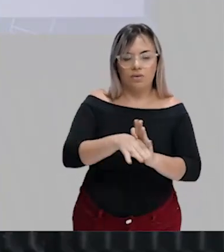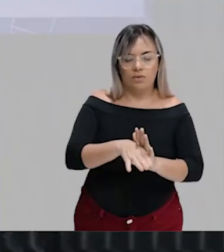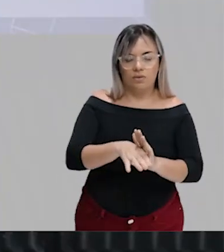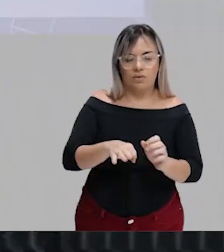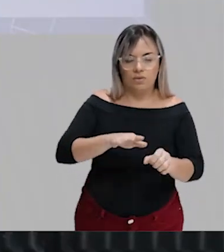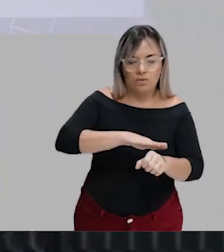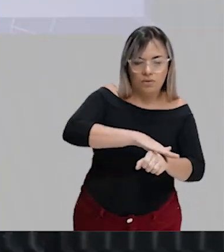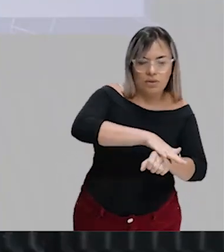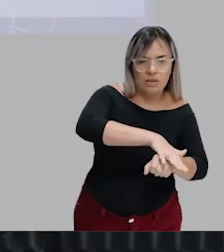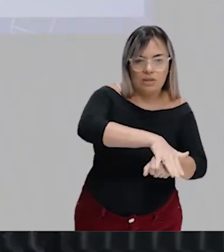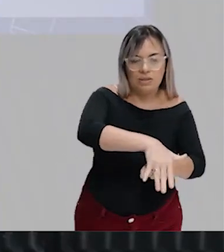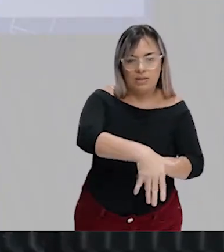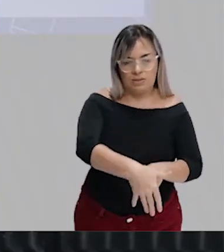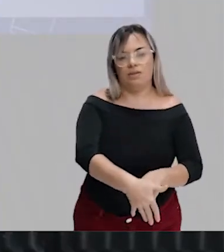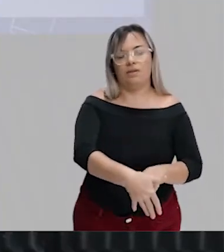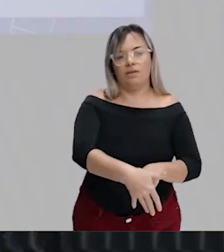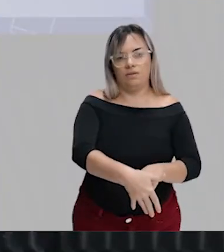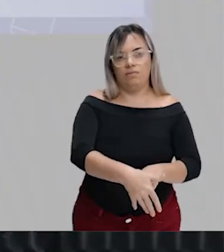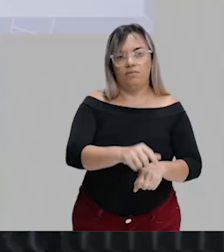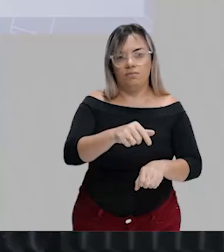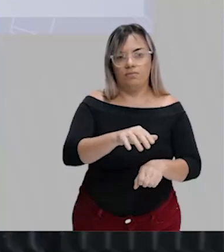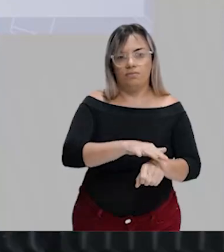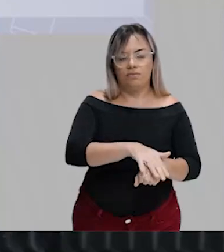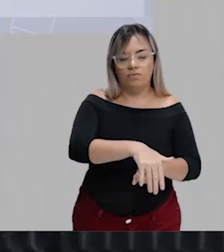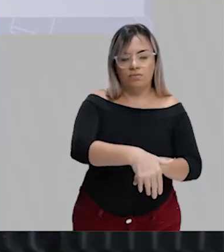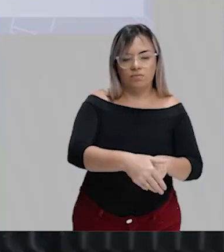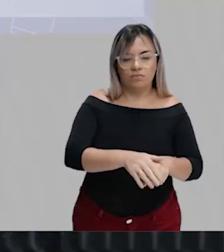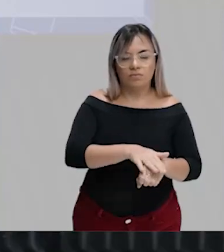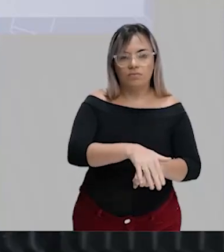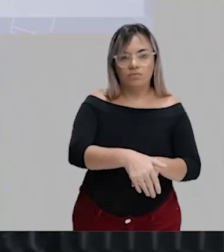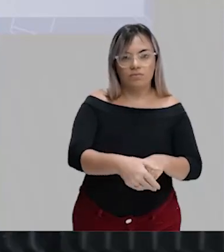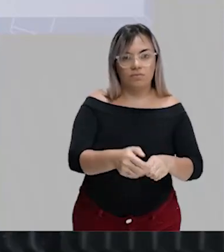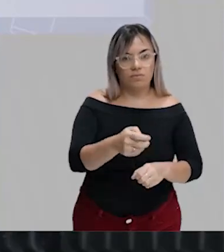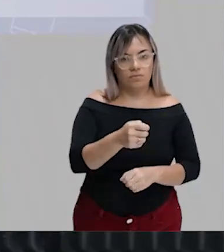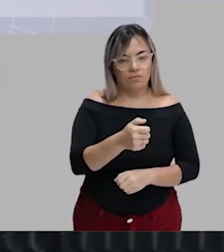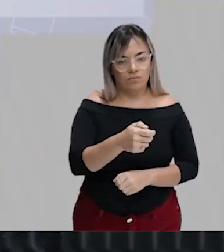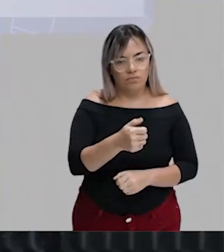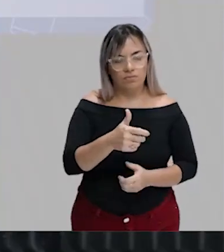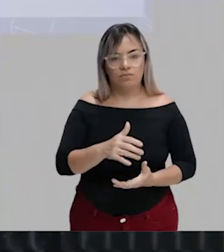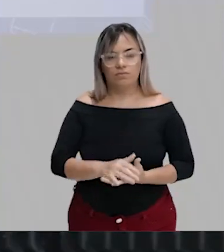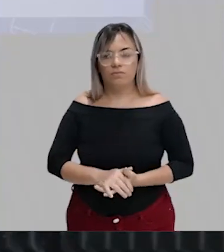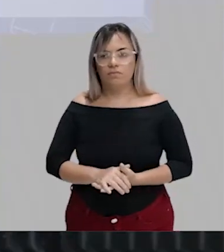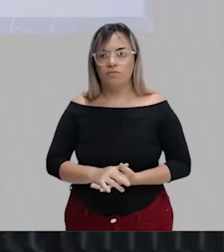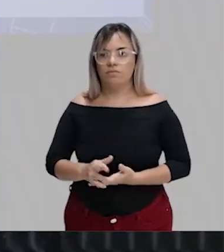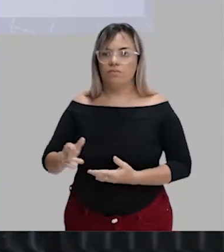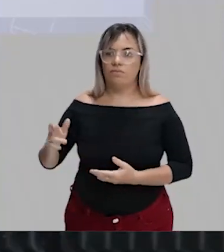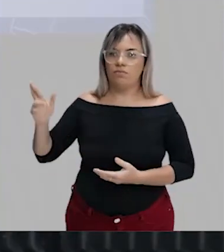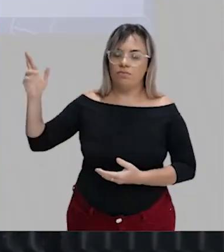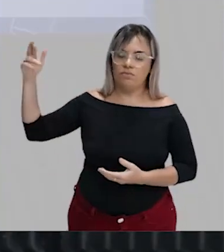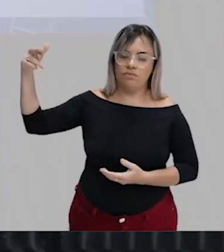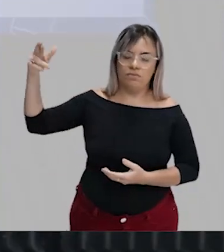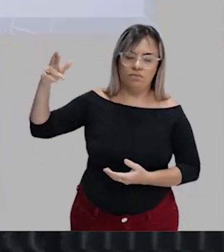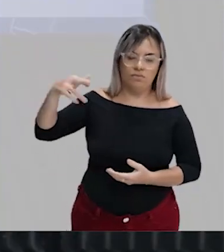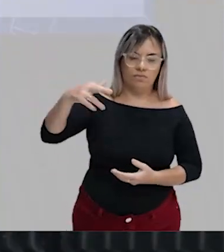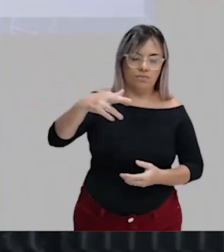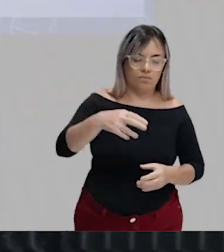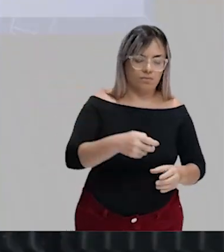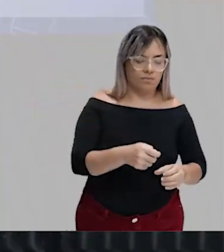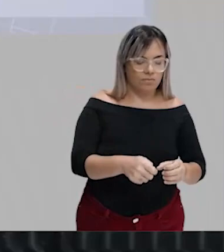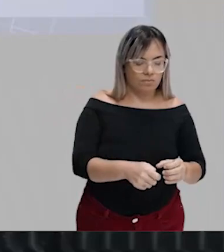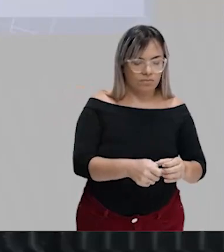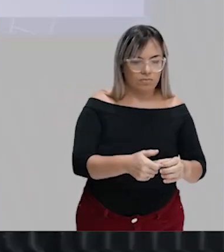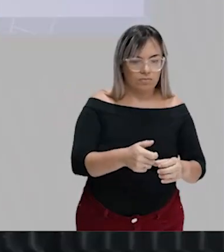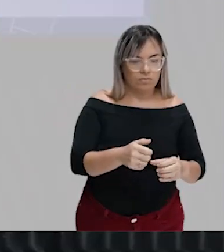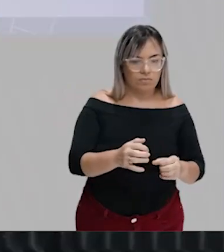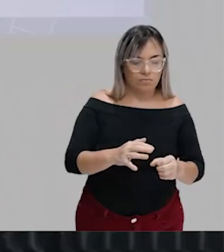liso e polido. E o que é que vai acontecer? Certo? É nossa moeda, essa onda ela vai bater nesse material e